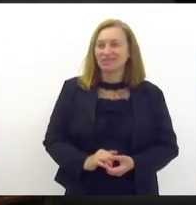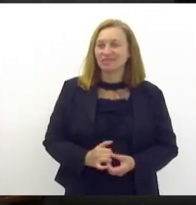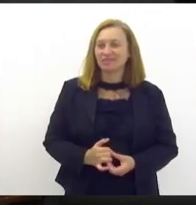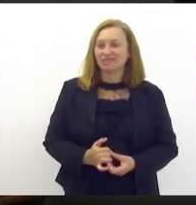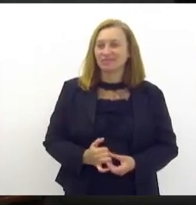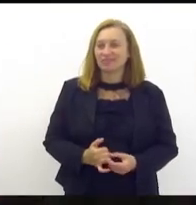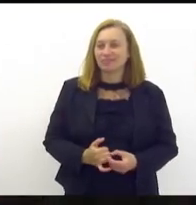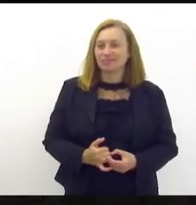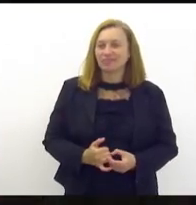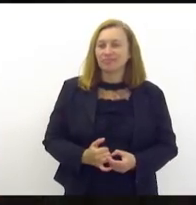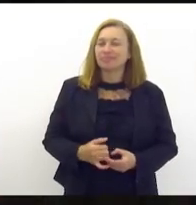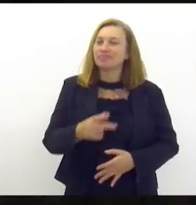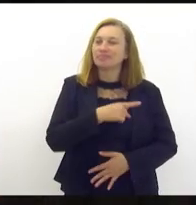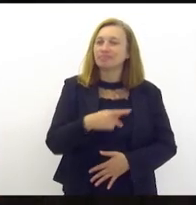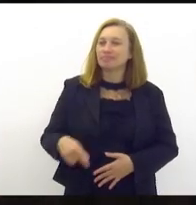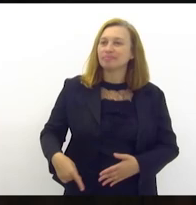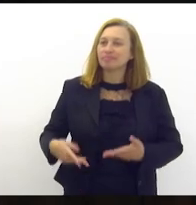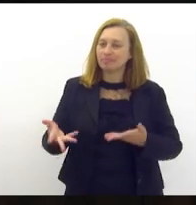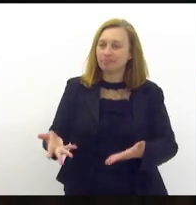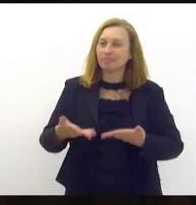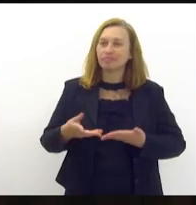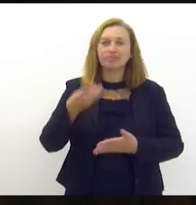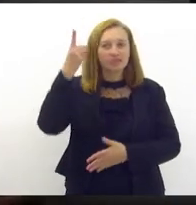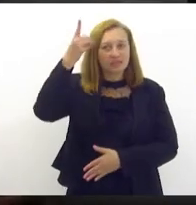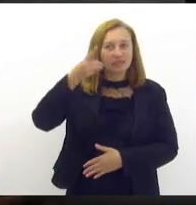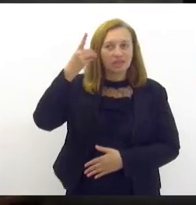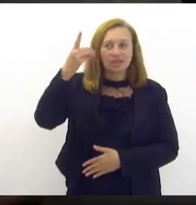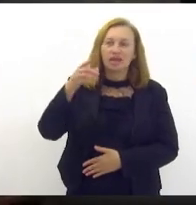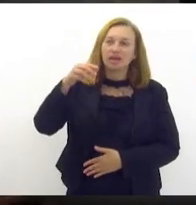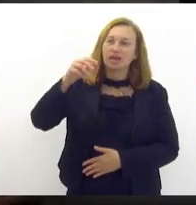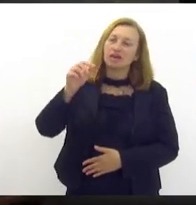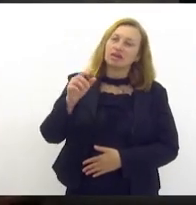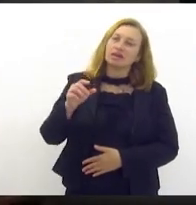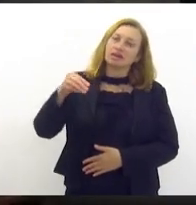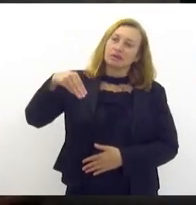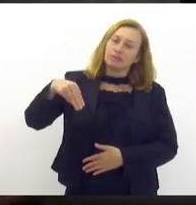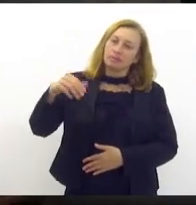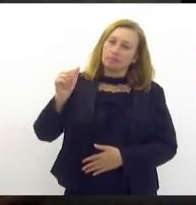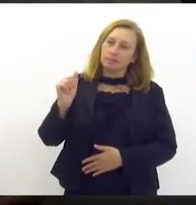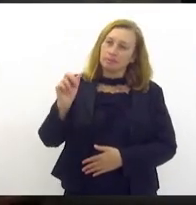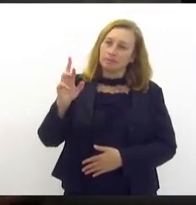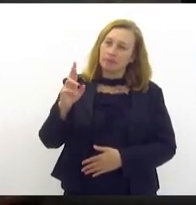A presidência designa o deputado Márcio Alberto, por favor.